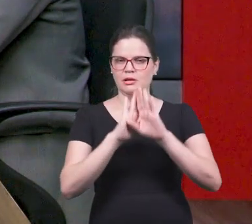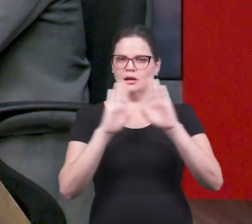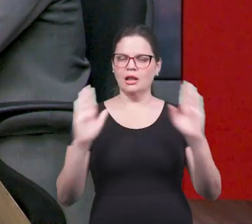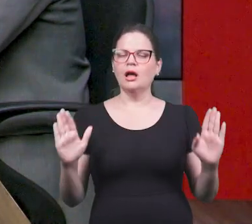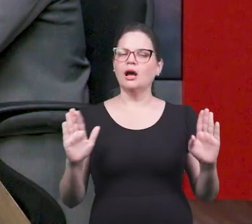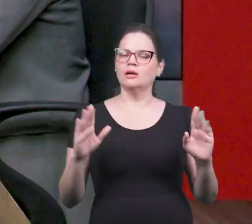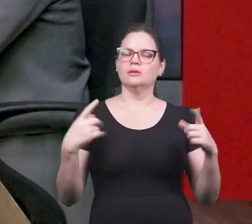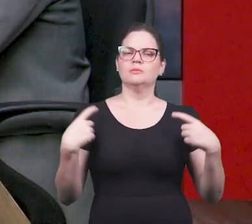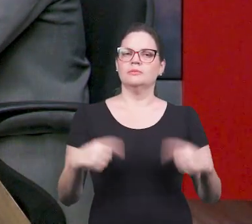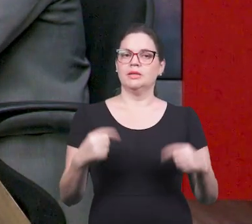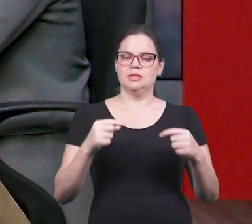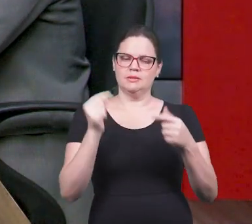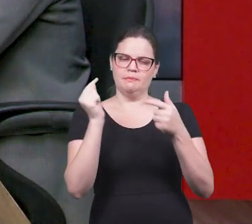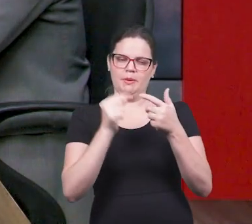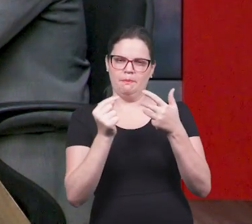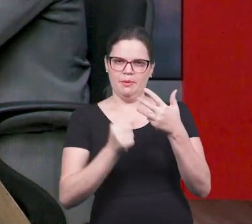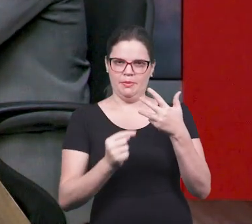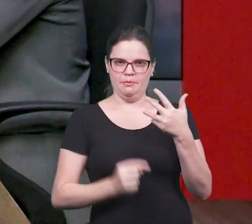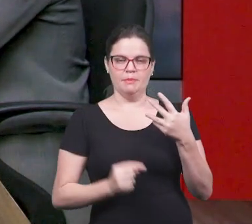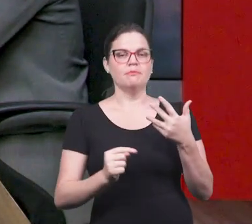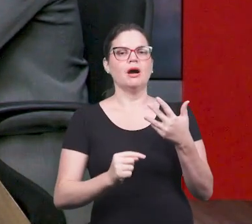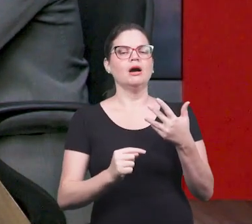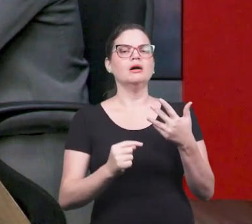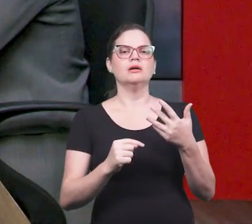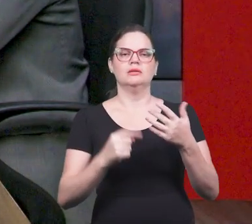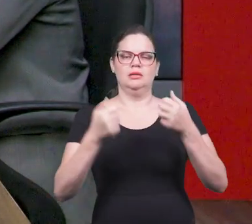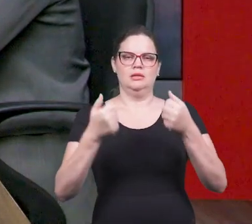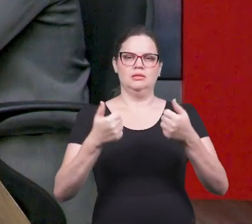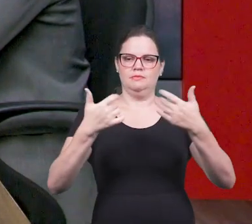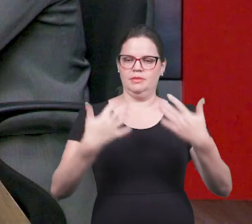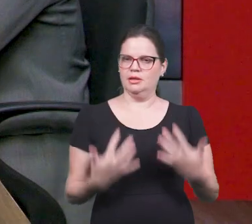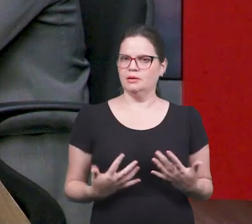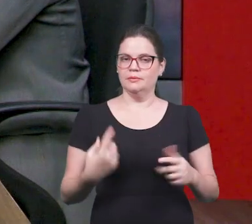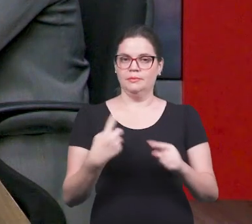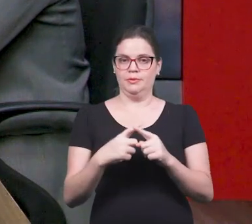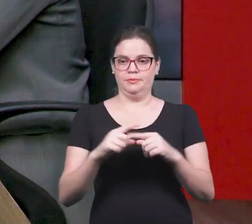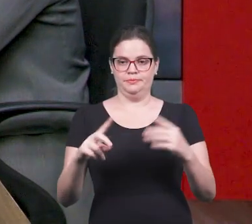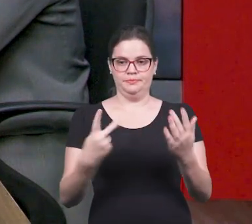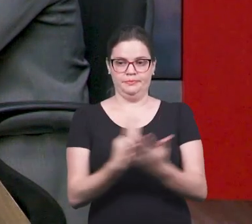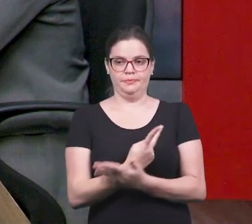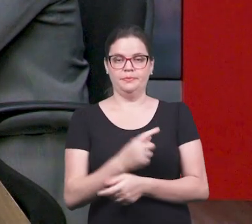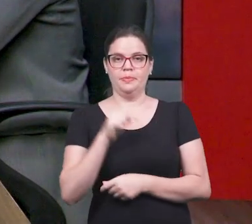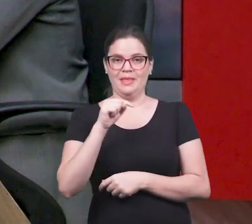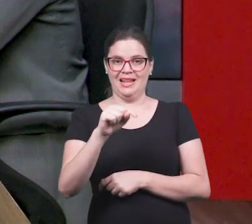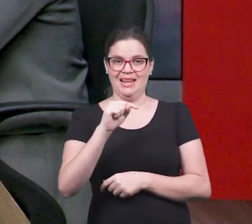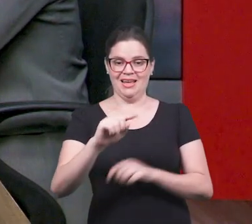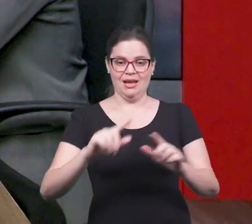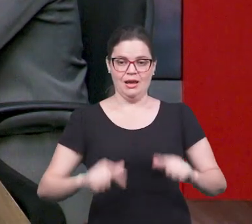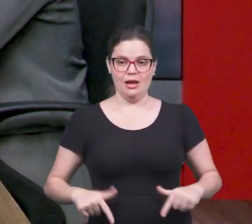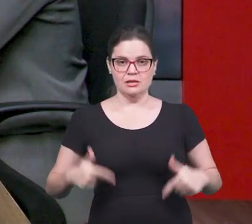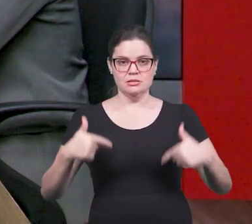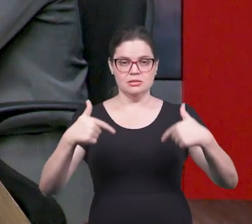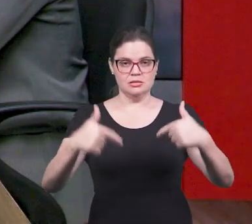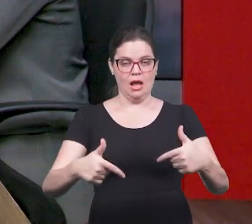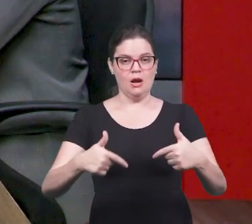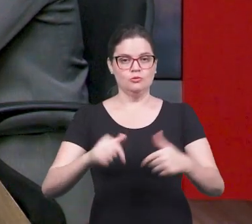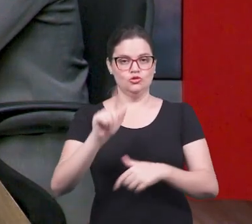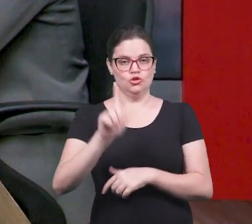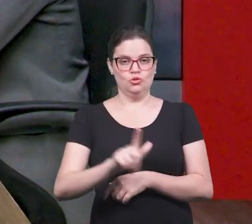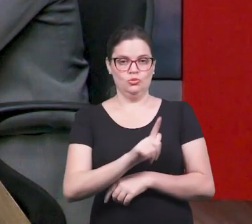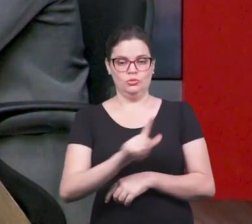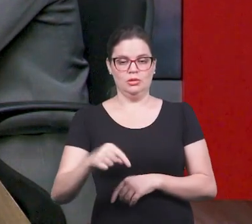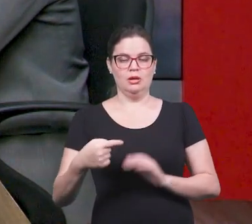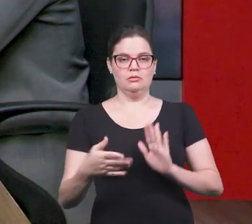acompanhando, no sentido de que o evento da reforma religiosa, também chamado de